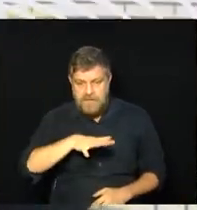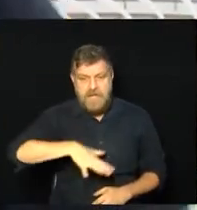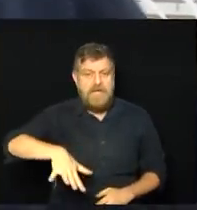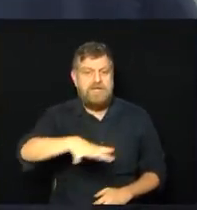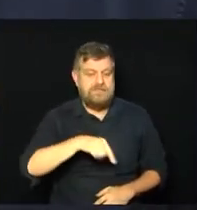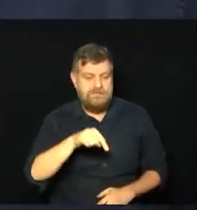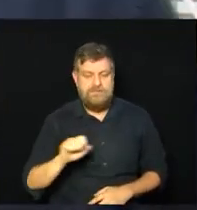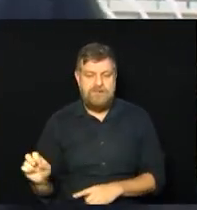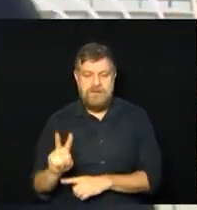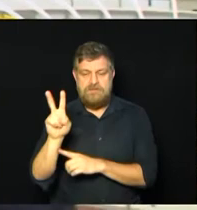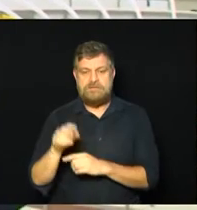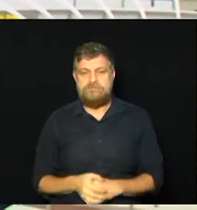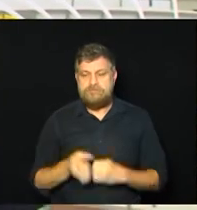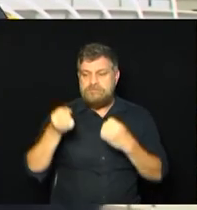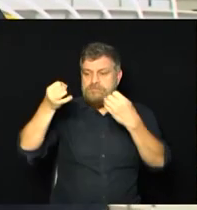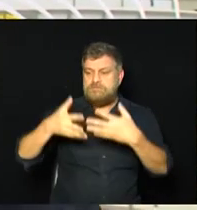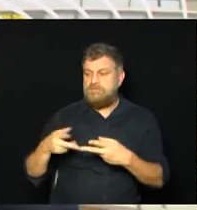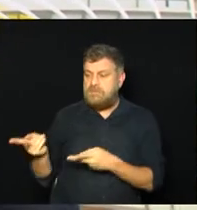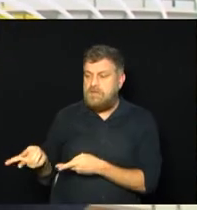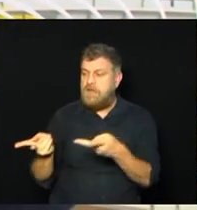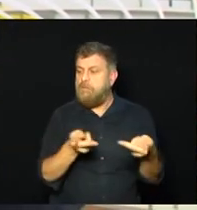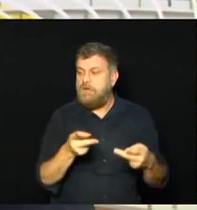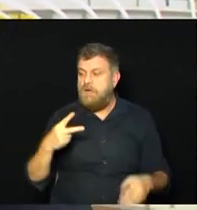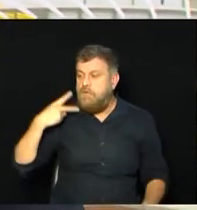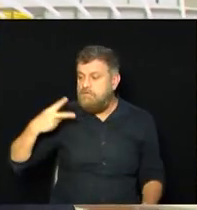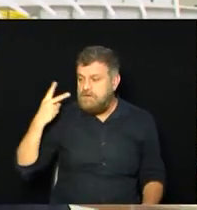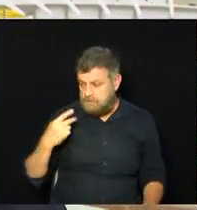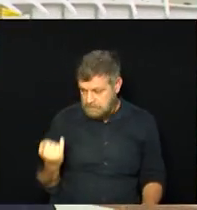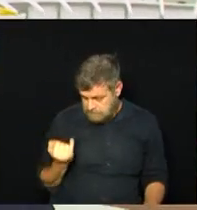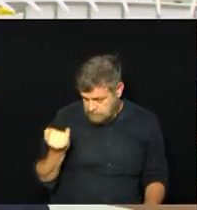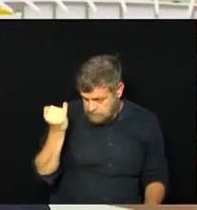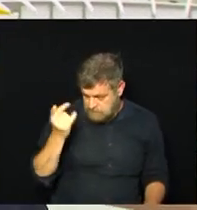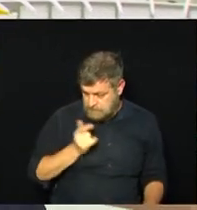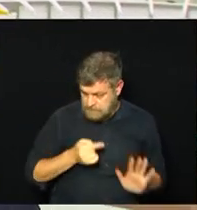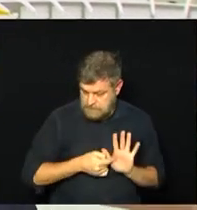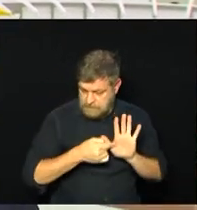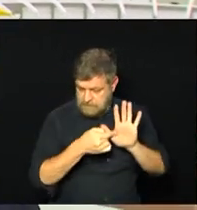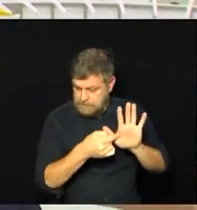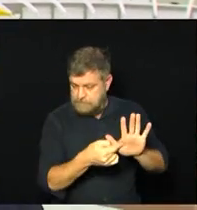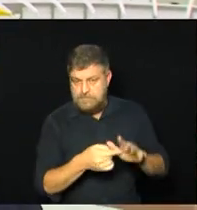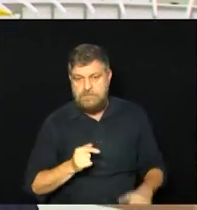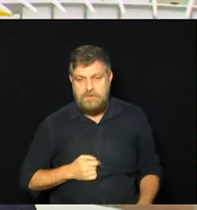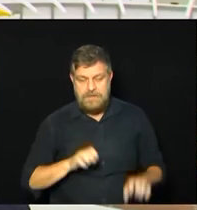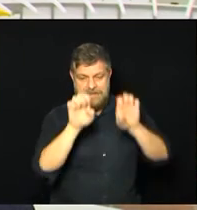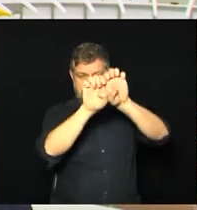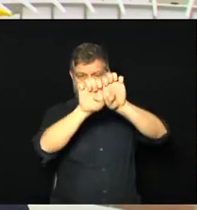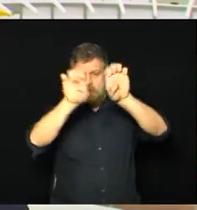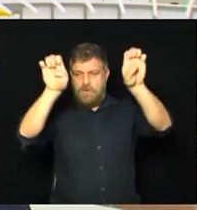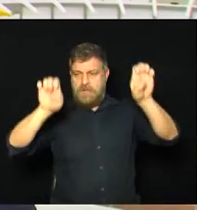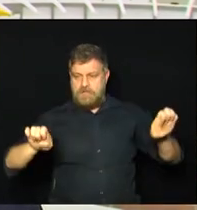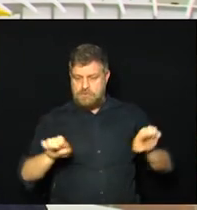Bom, gostaria que o senhor falasse sobre a importância da visita dos vereadores, mostrando, evidentemente, toda a estrutura,